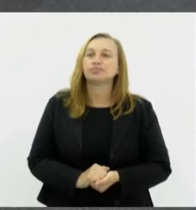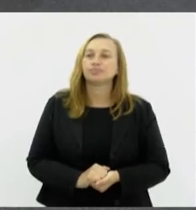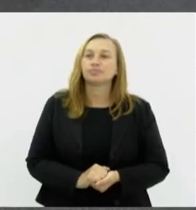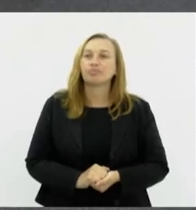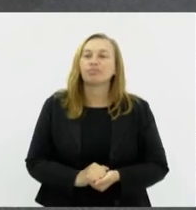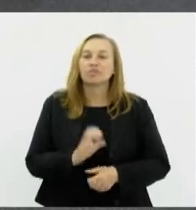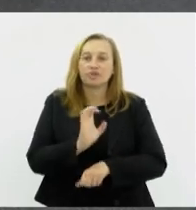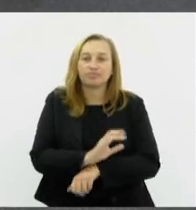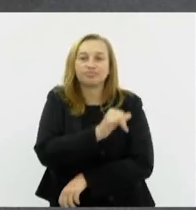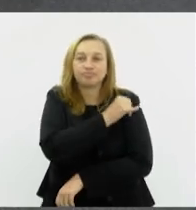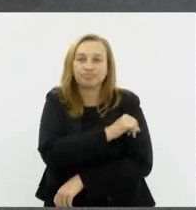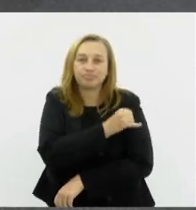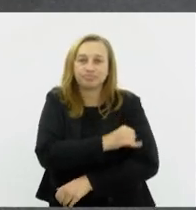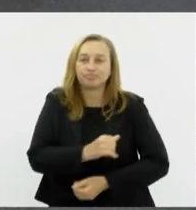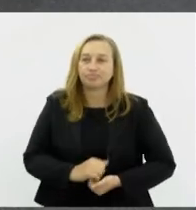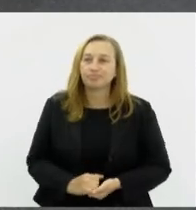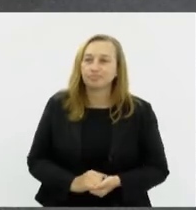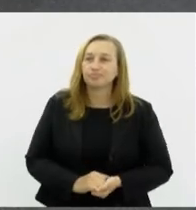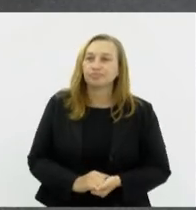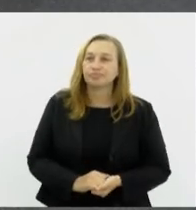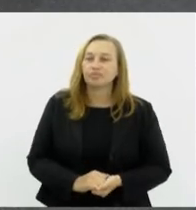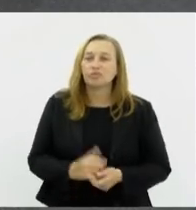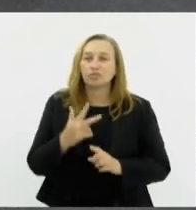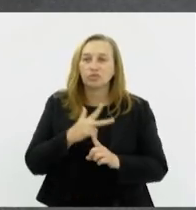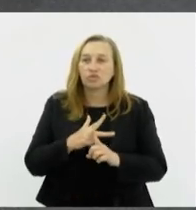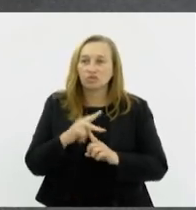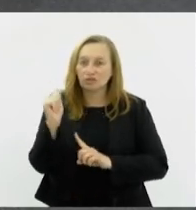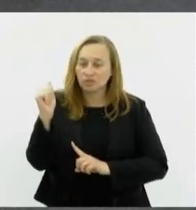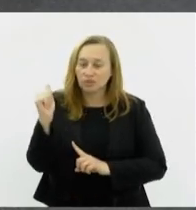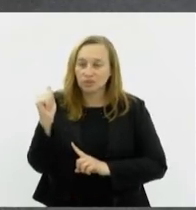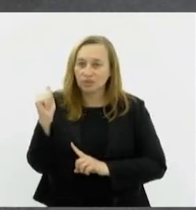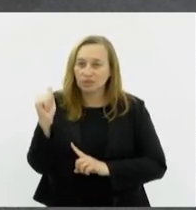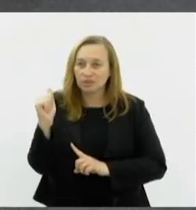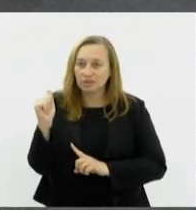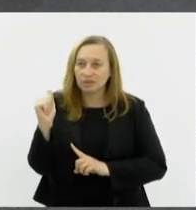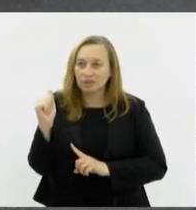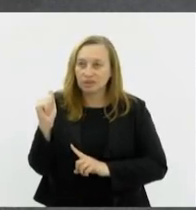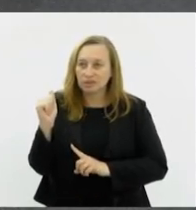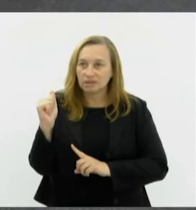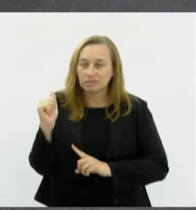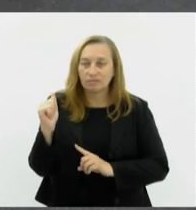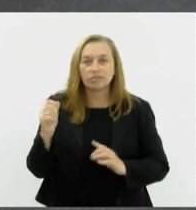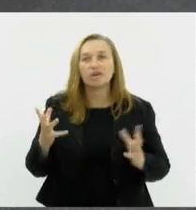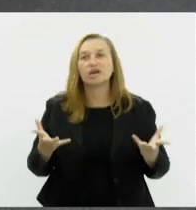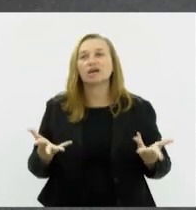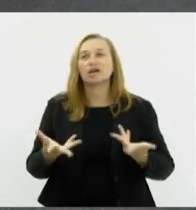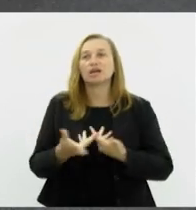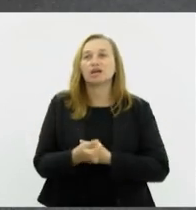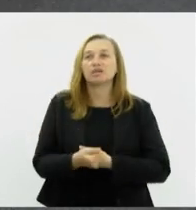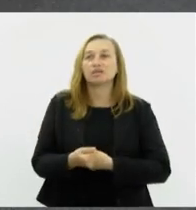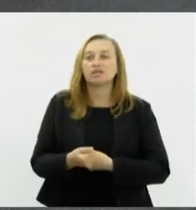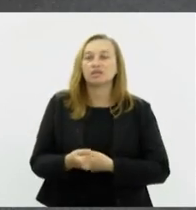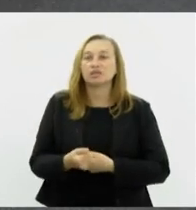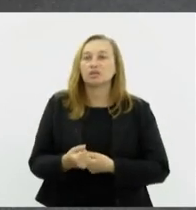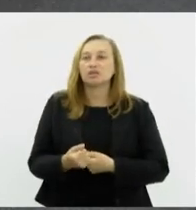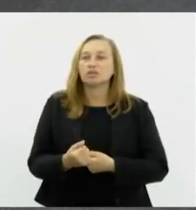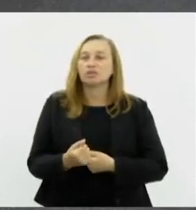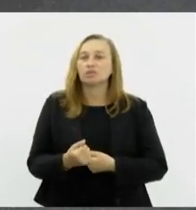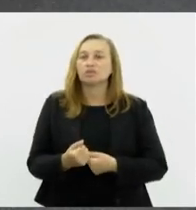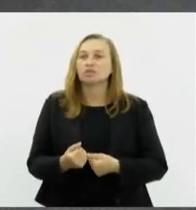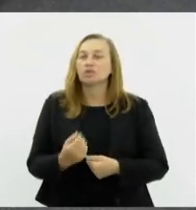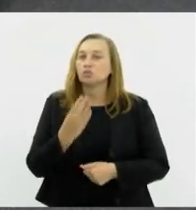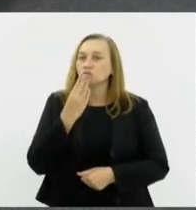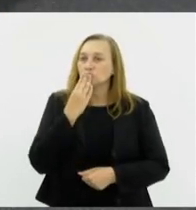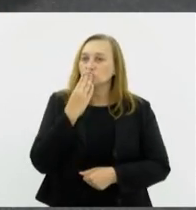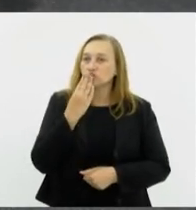no estado do Rio de Janeiro, né, uma vitória assim, de forma exemplar, de um time de menor